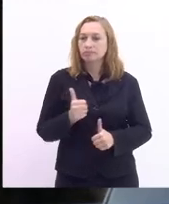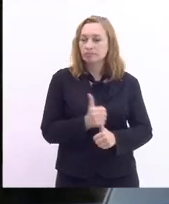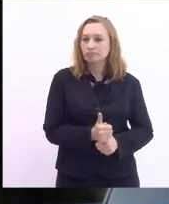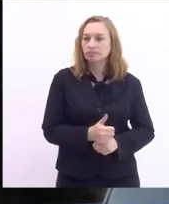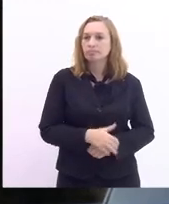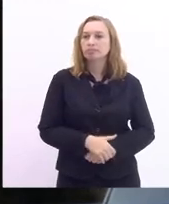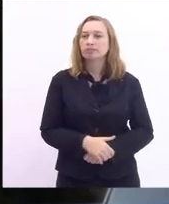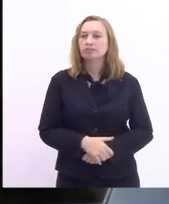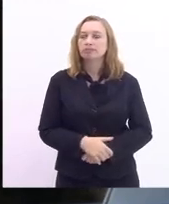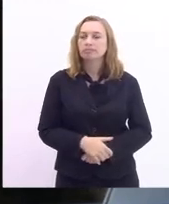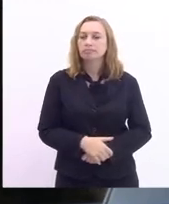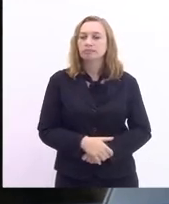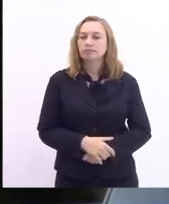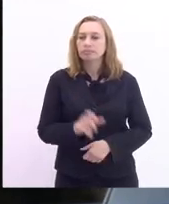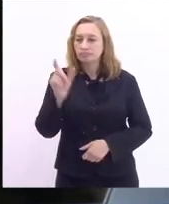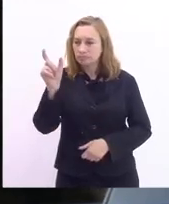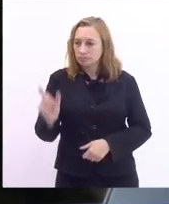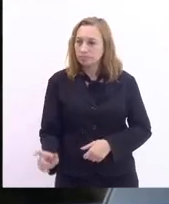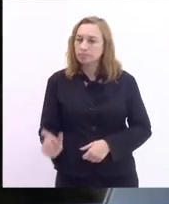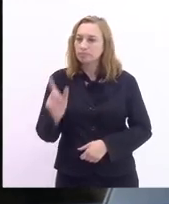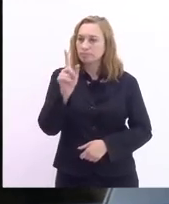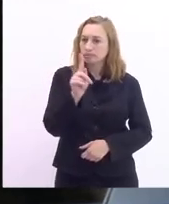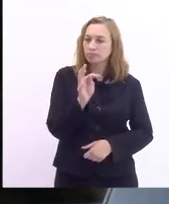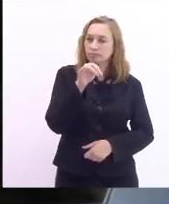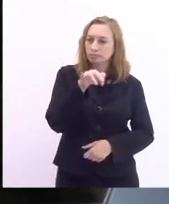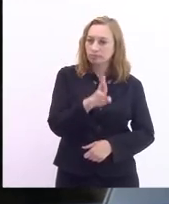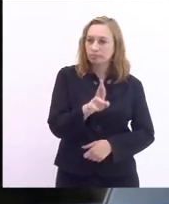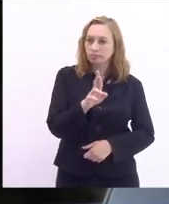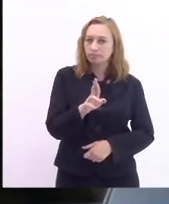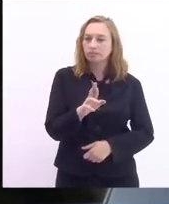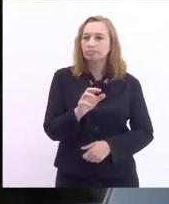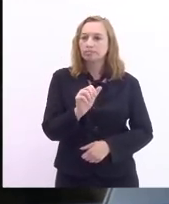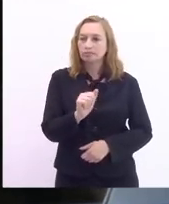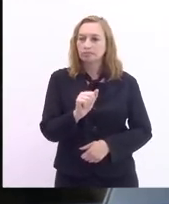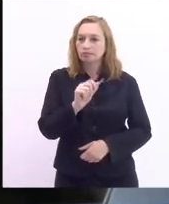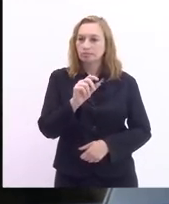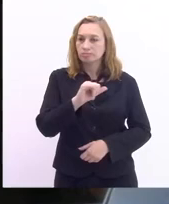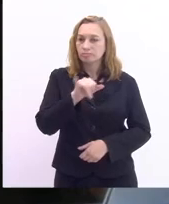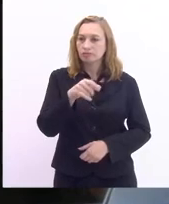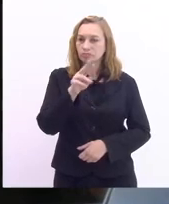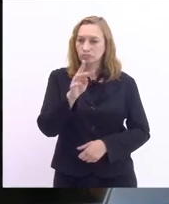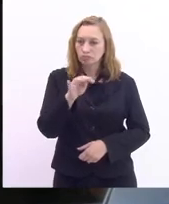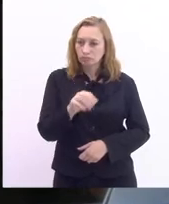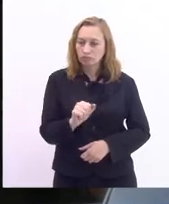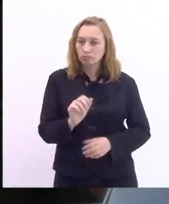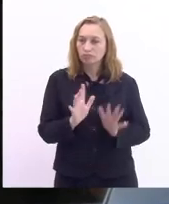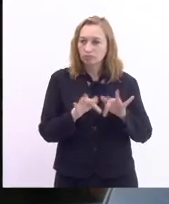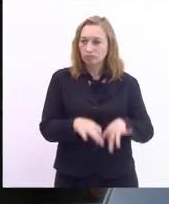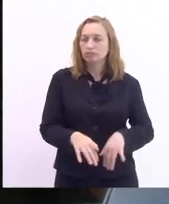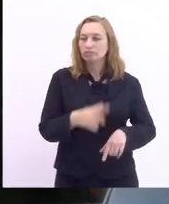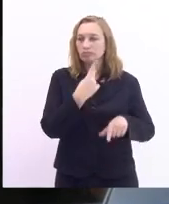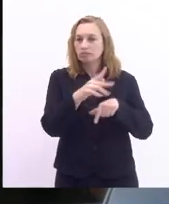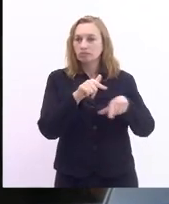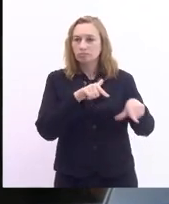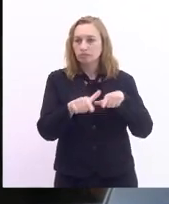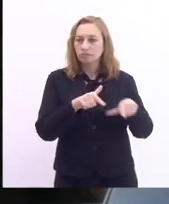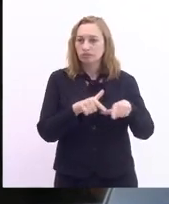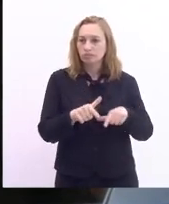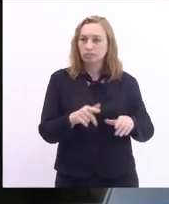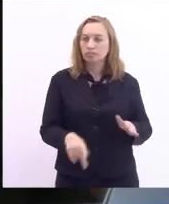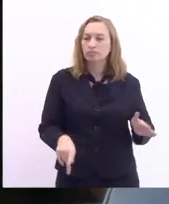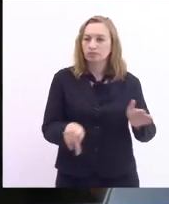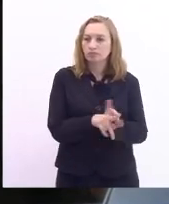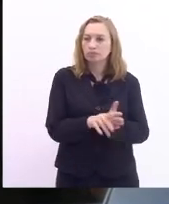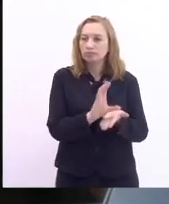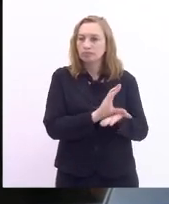empossado na pessoa do Jeová saudar a junta que hoje conclui o seu trabalho aos membros